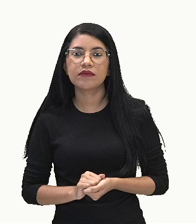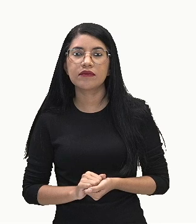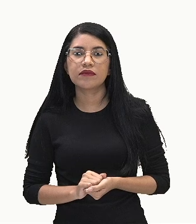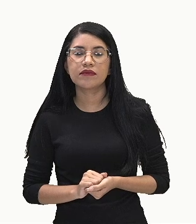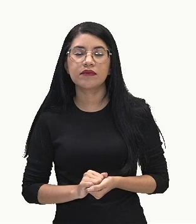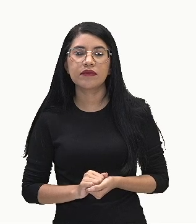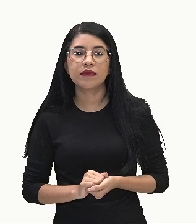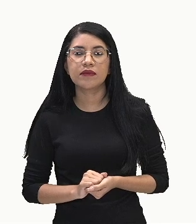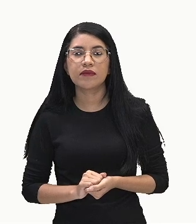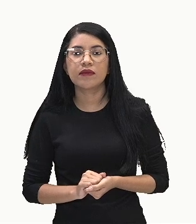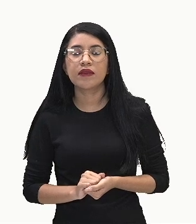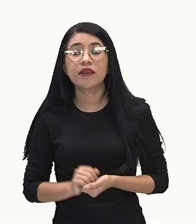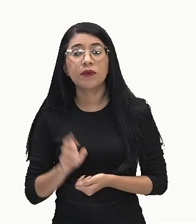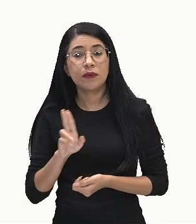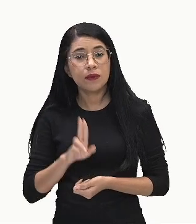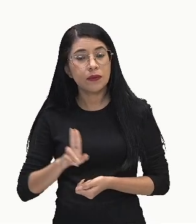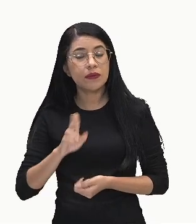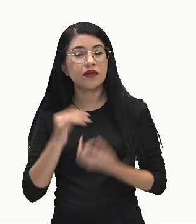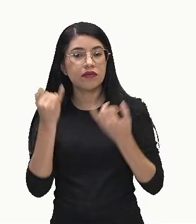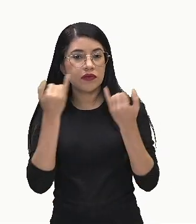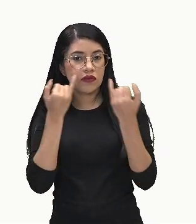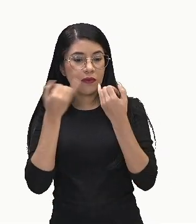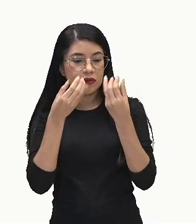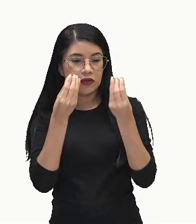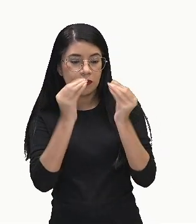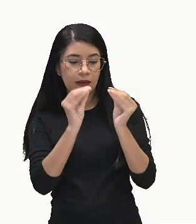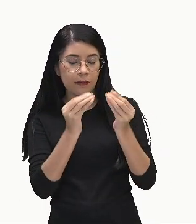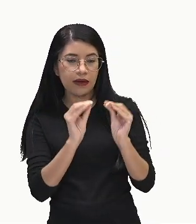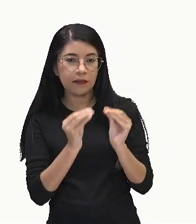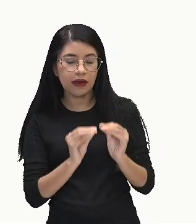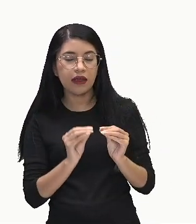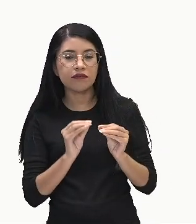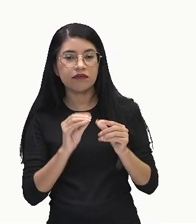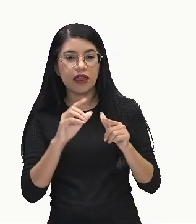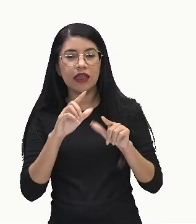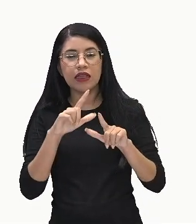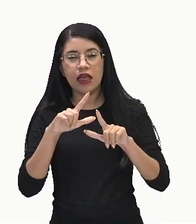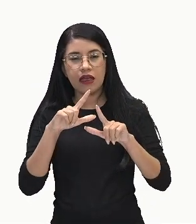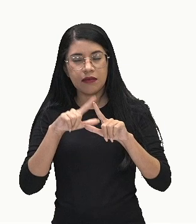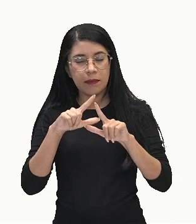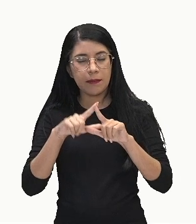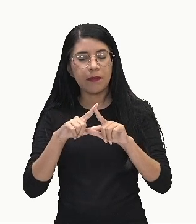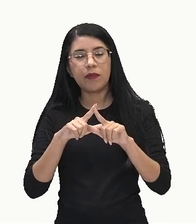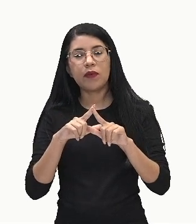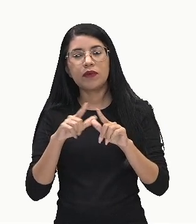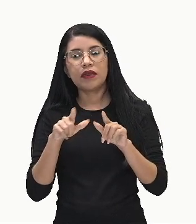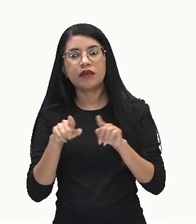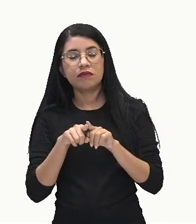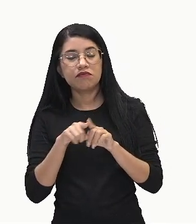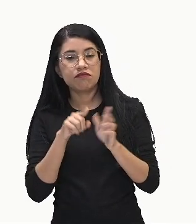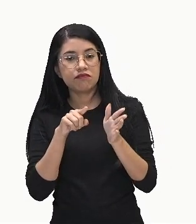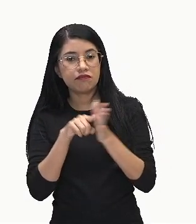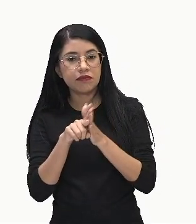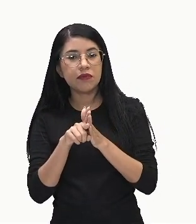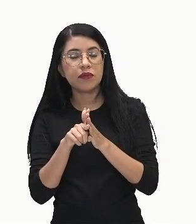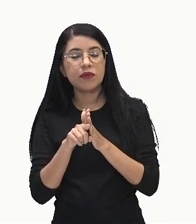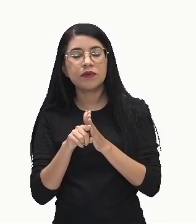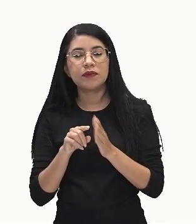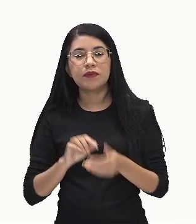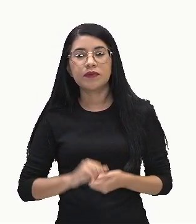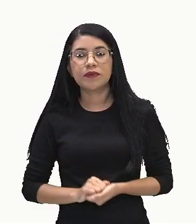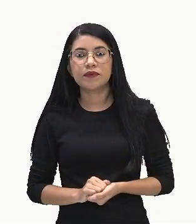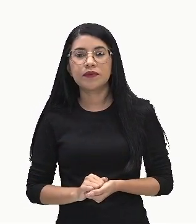das informações que forem dadas pelo problema, né? Ou seja, a partir do que